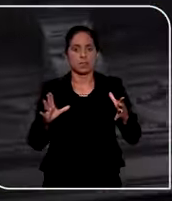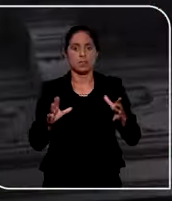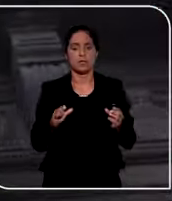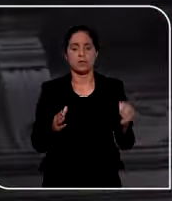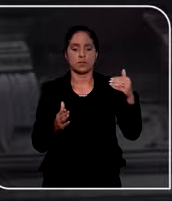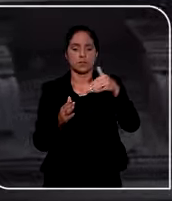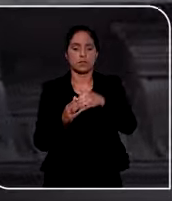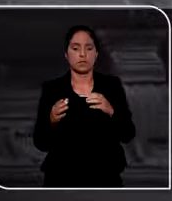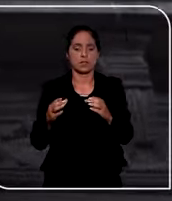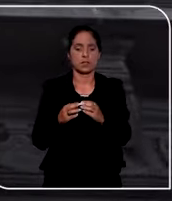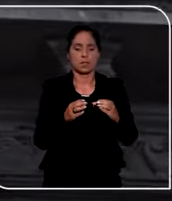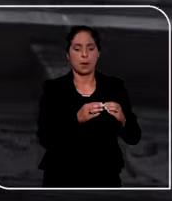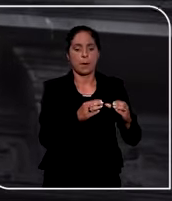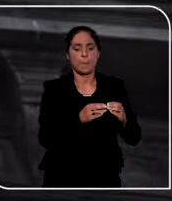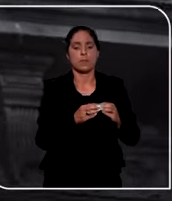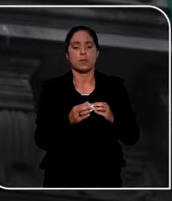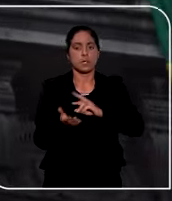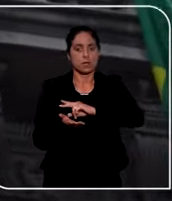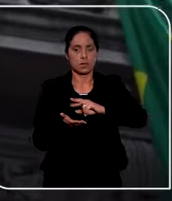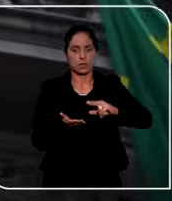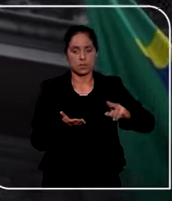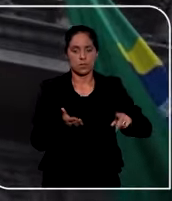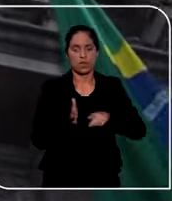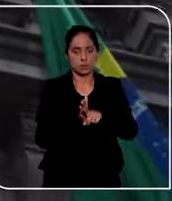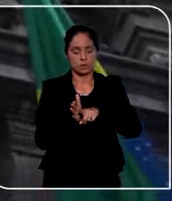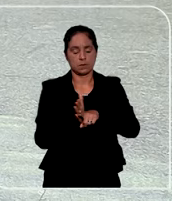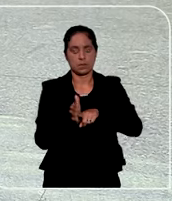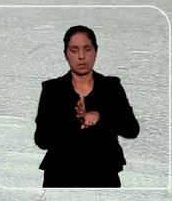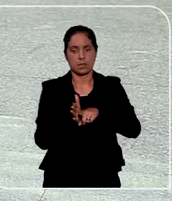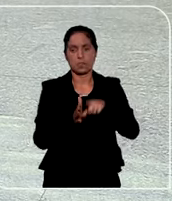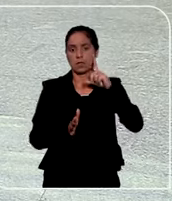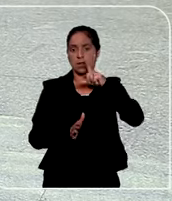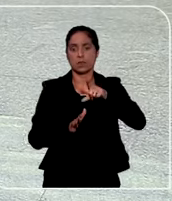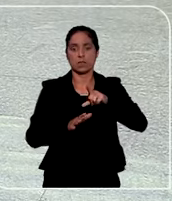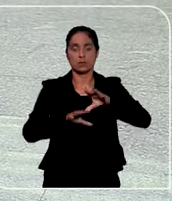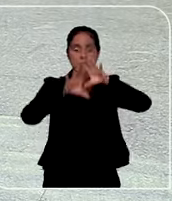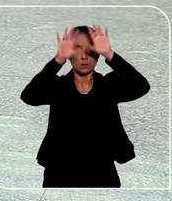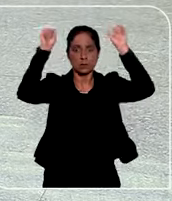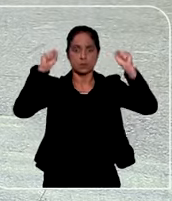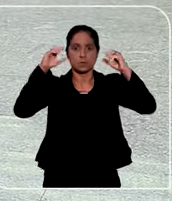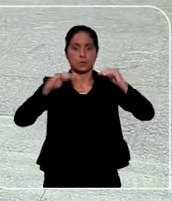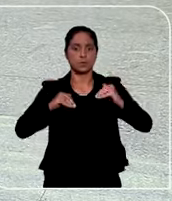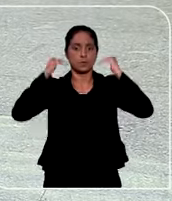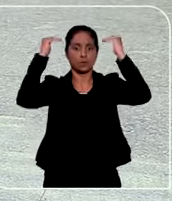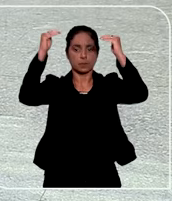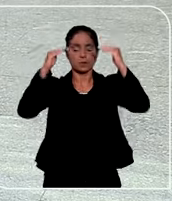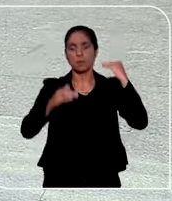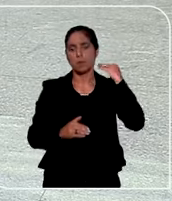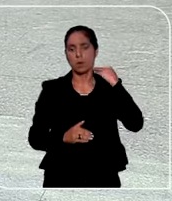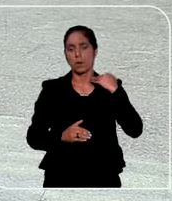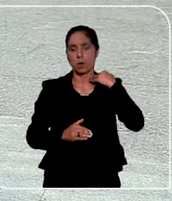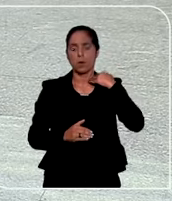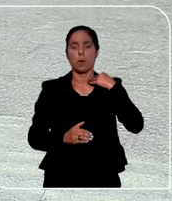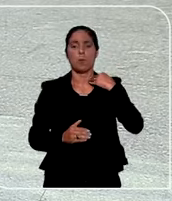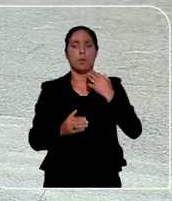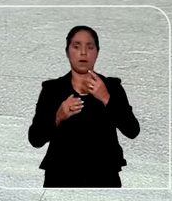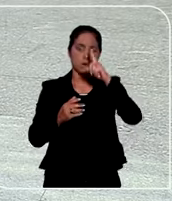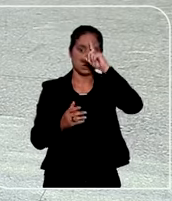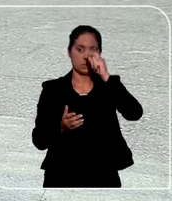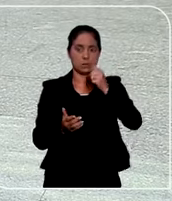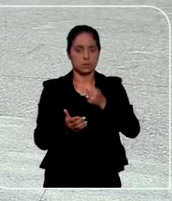apenas aos sistemas bassen Jude e Ren Jude no Superior Tribunal de Justiça o banco defendeu ser